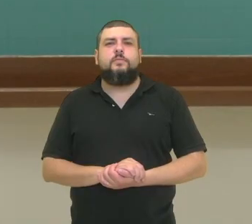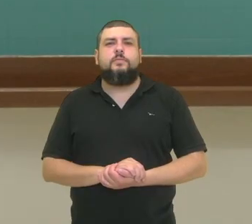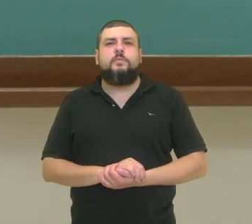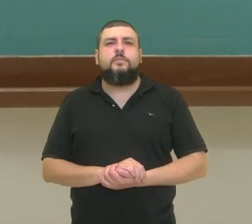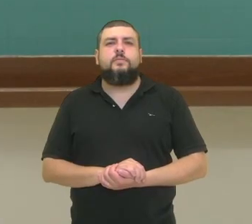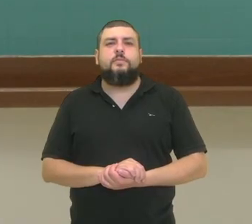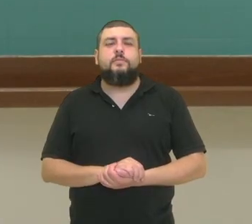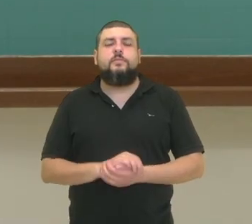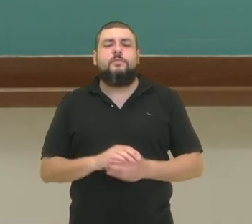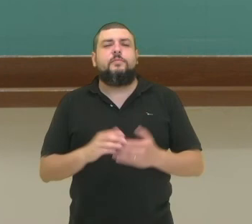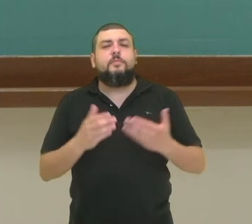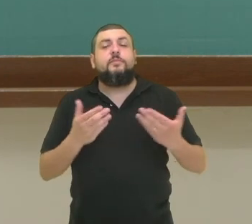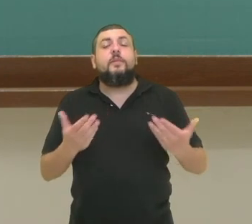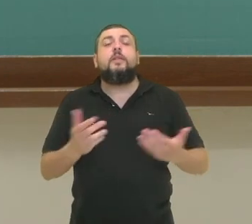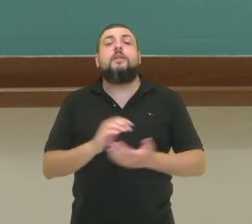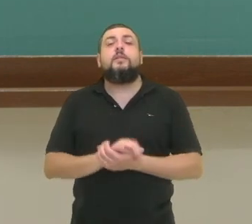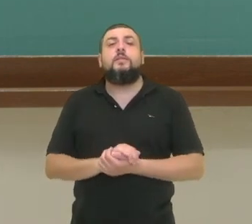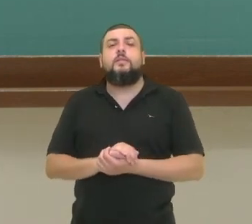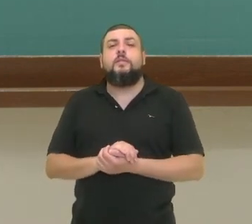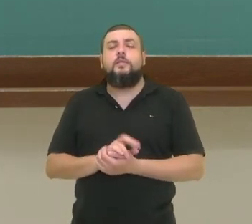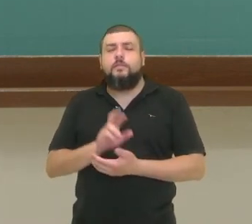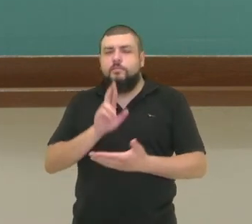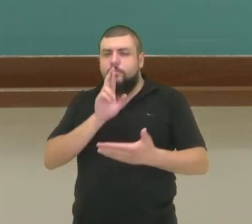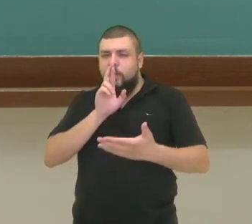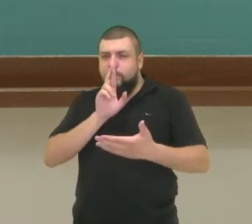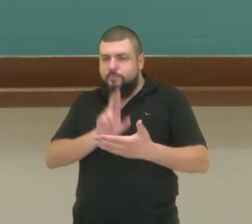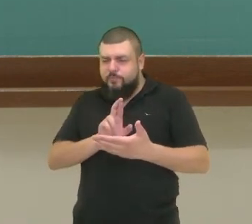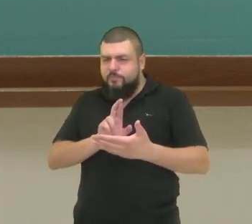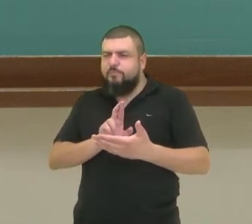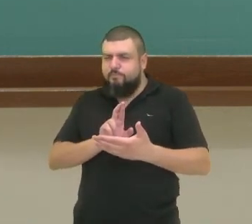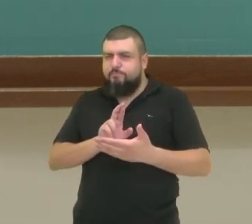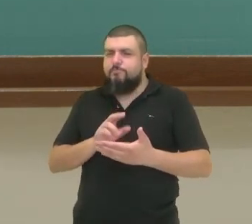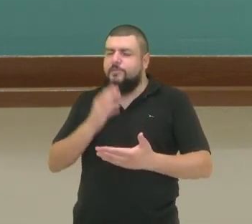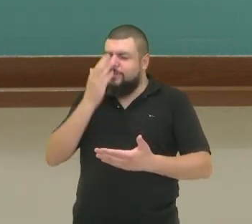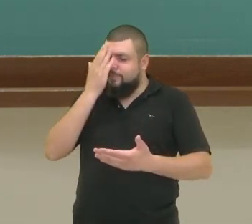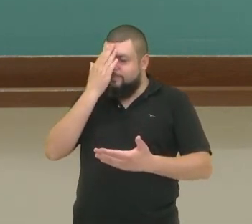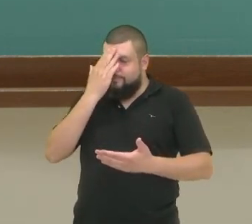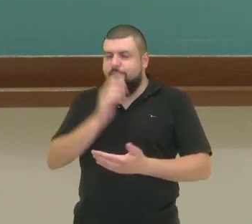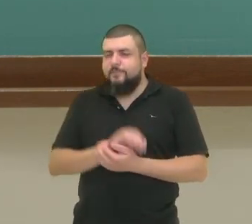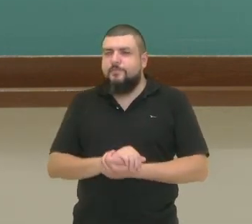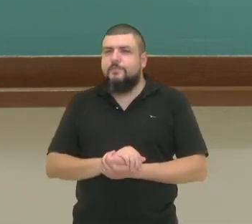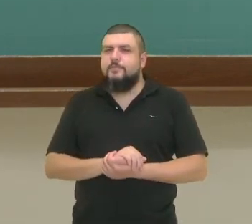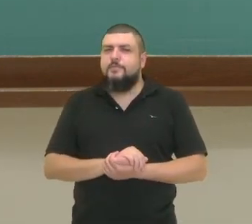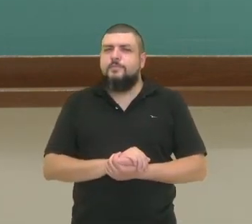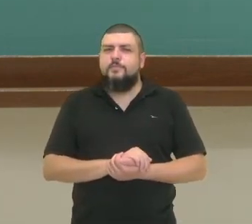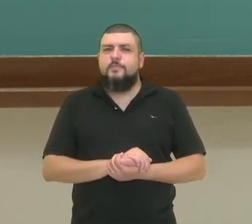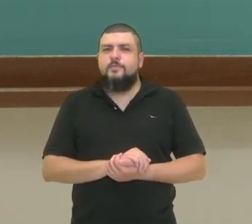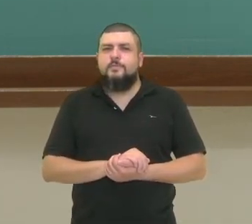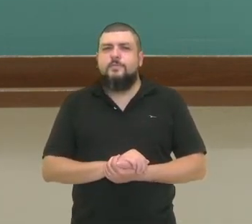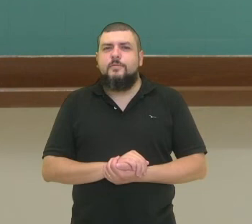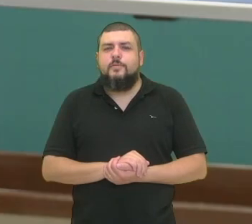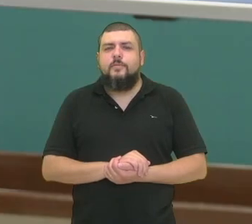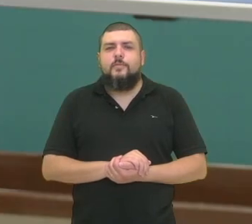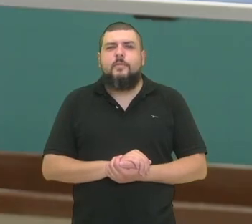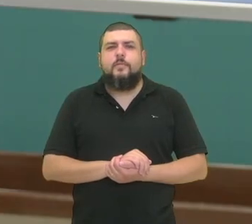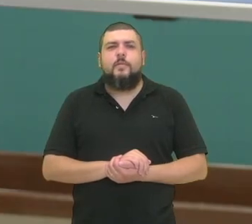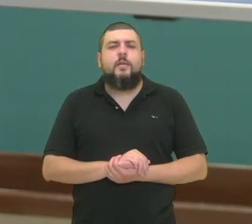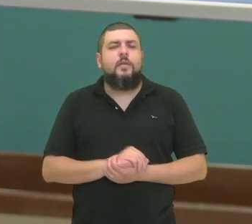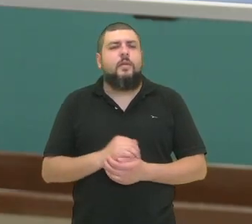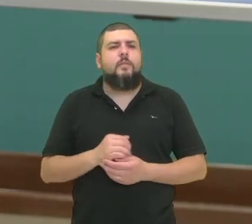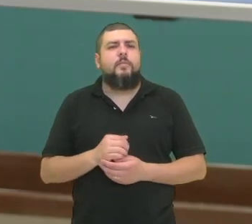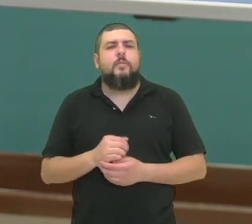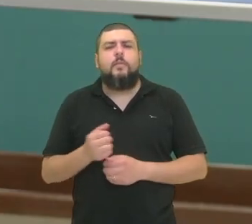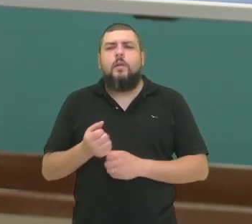E aí, nono ano, conseguiram responder? Eu tenho certeza que sim. Então, a pergunta é: qual é a proporção